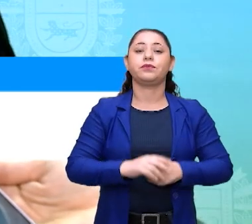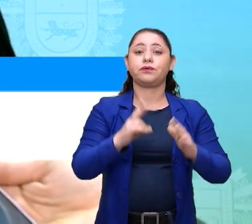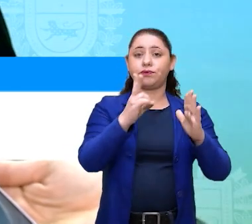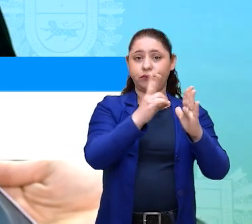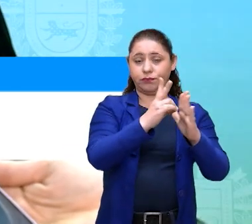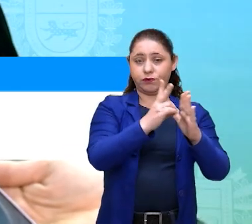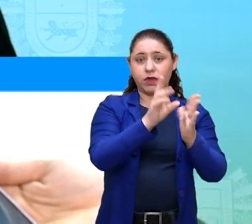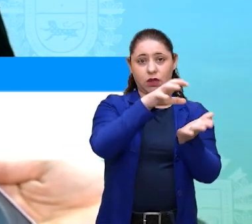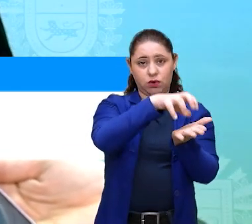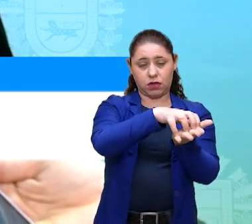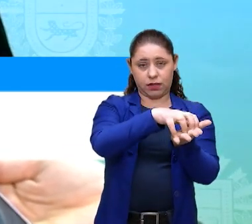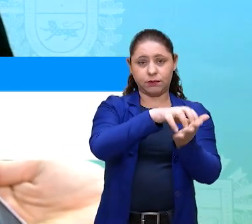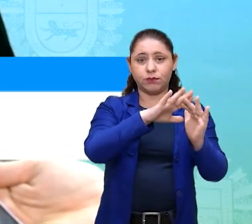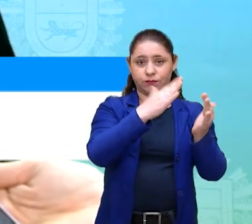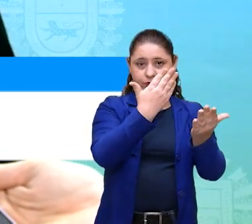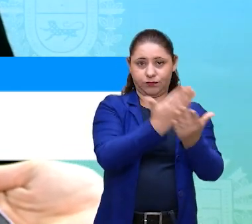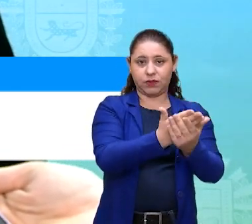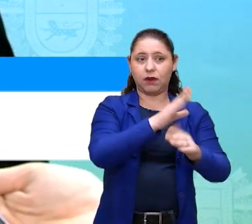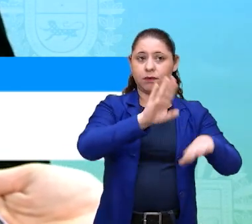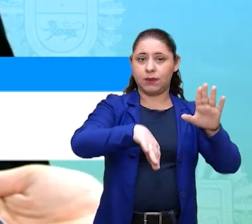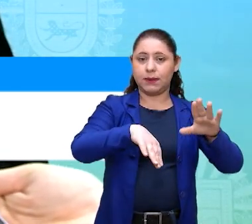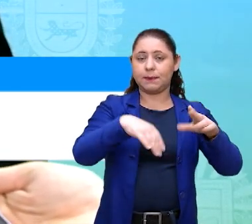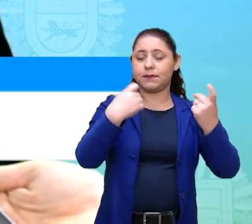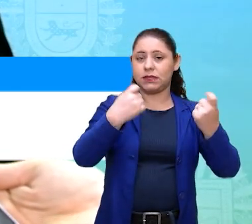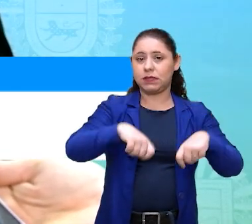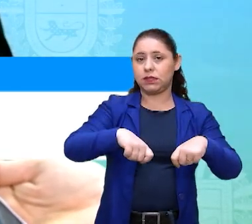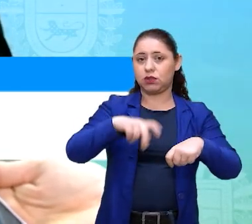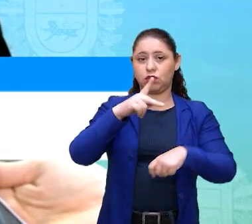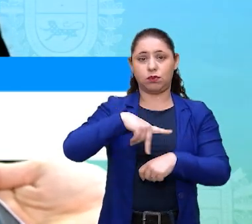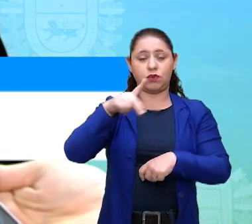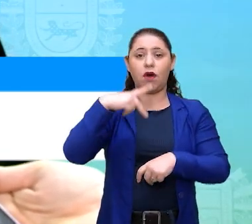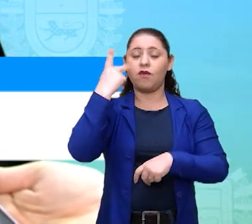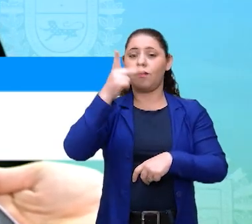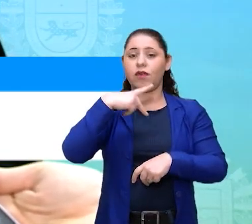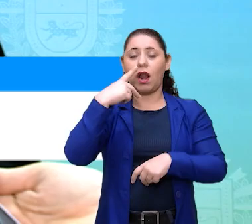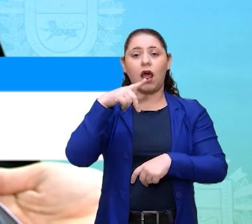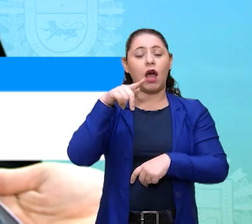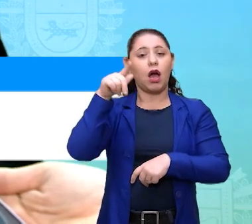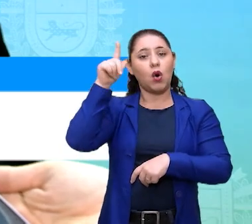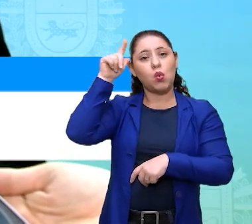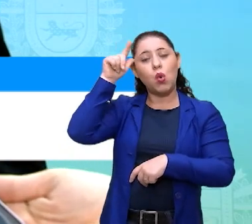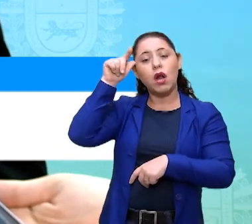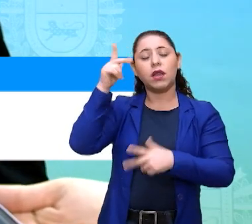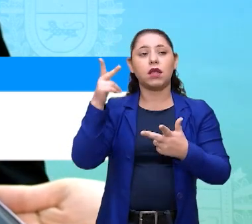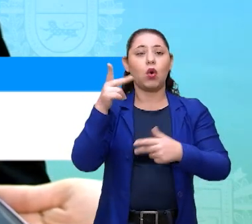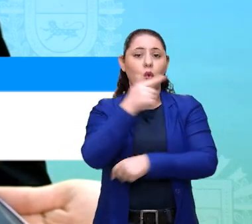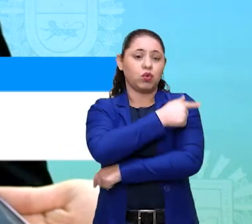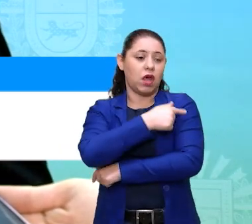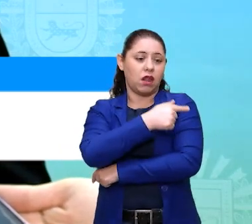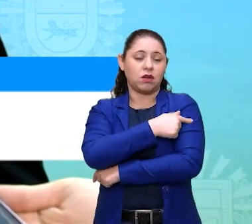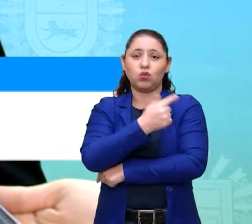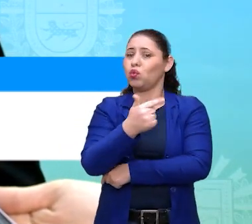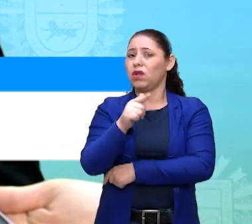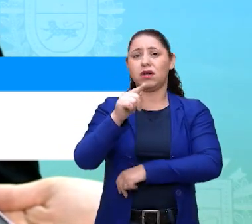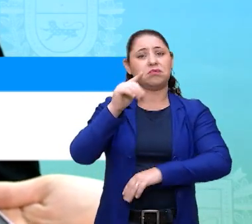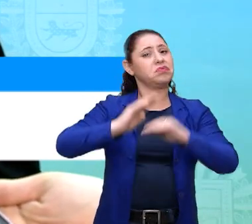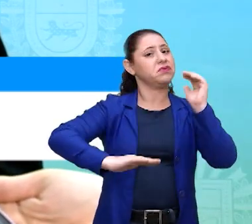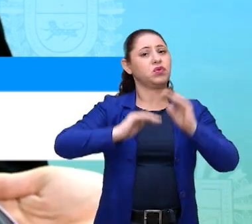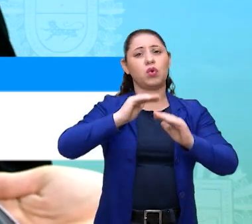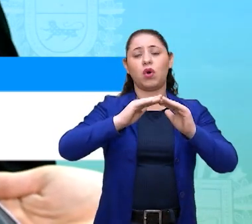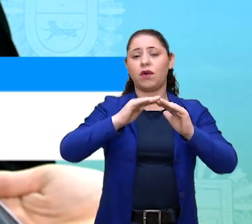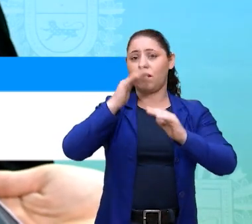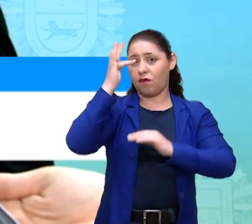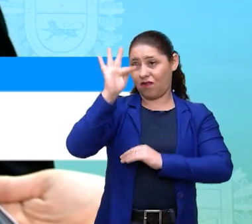educação indígena, nós precisamos, às vezes, de um professor que fale a língua guarani ou terena e não temos